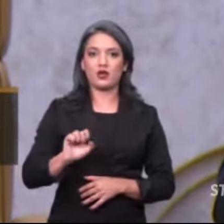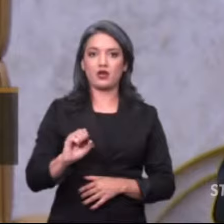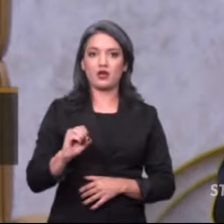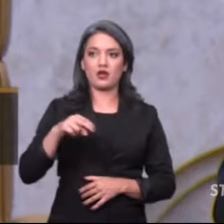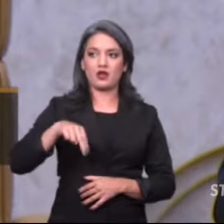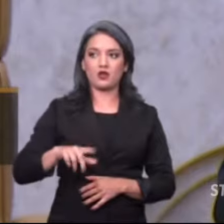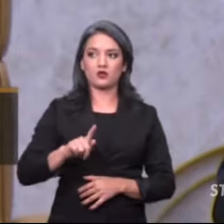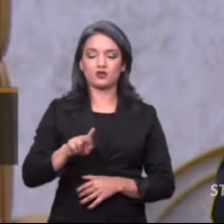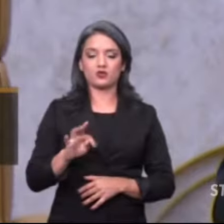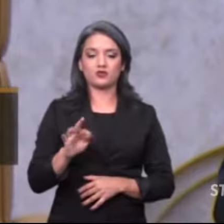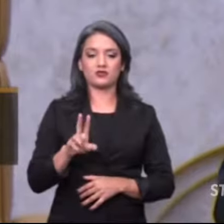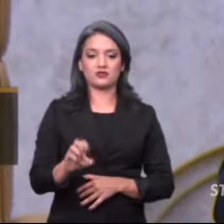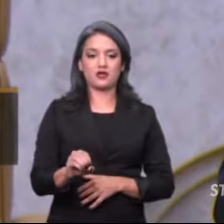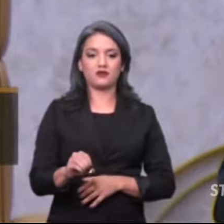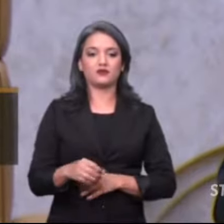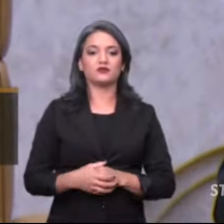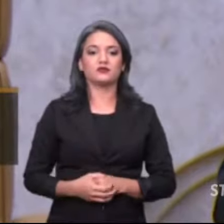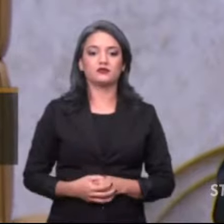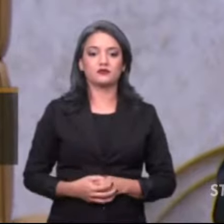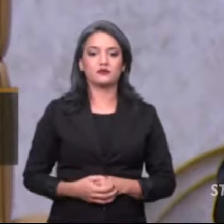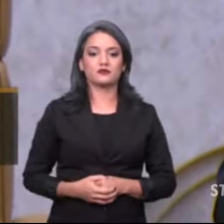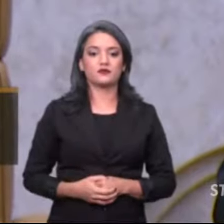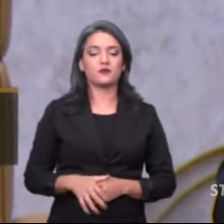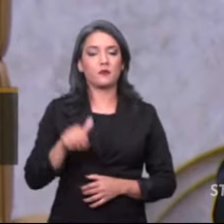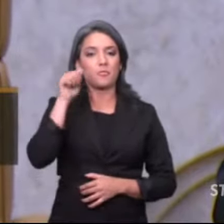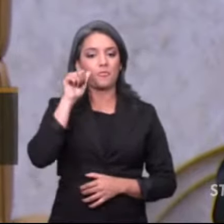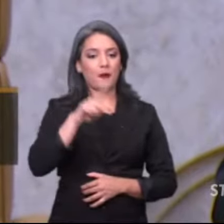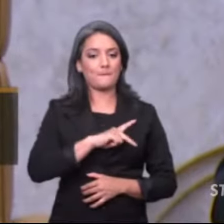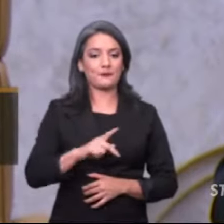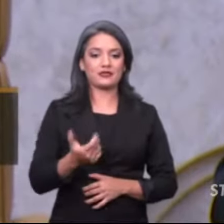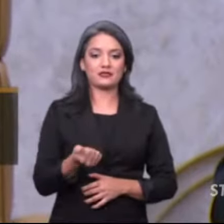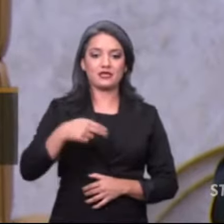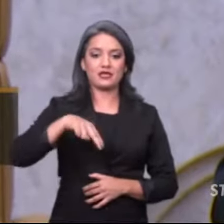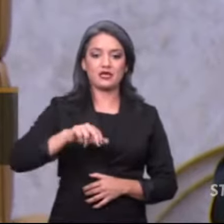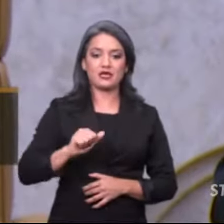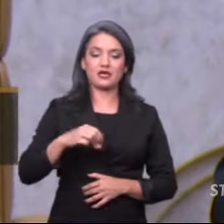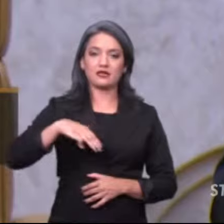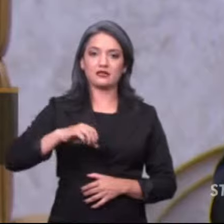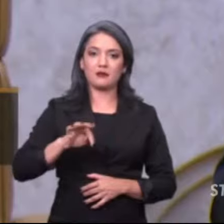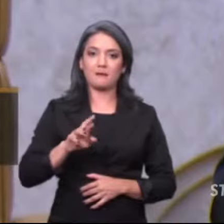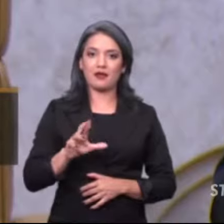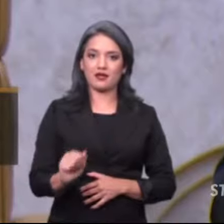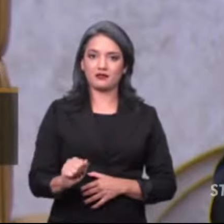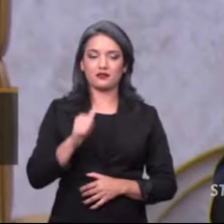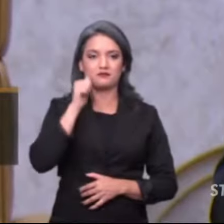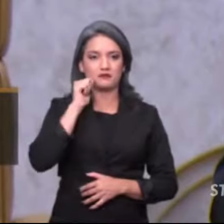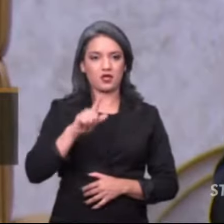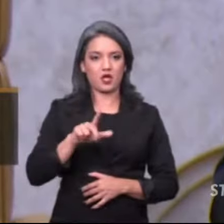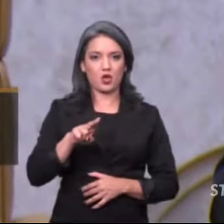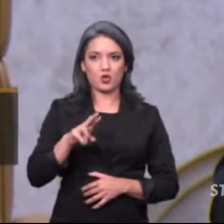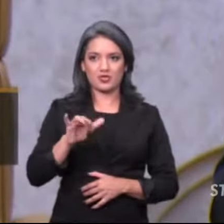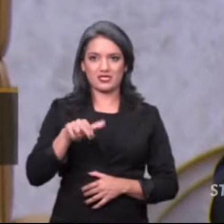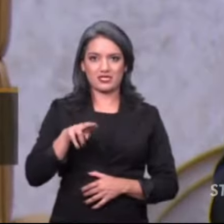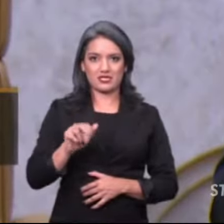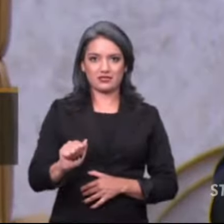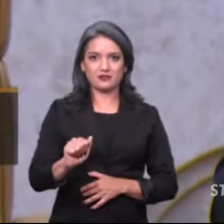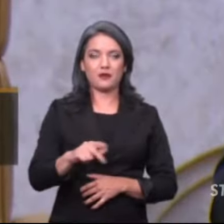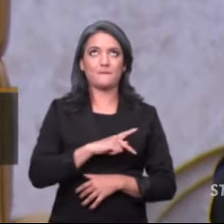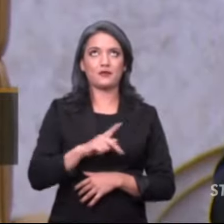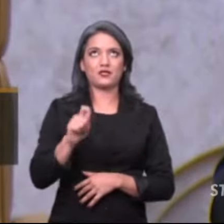Mesquita Ribeiro Alves, o presidente, a presidente da ANAMATRA, doutora Luciana Conforte, presidente da